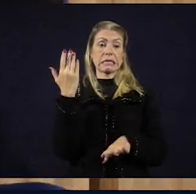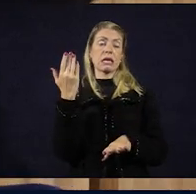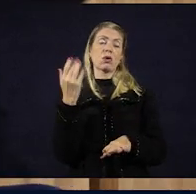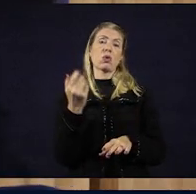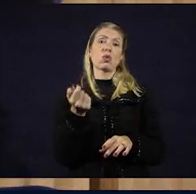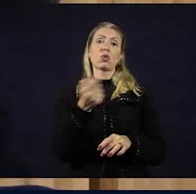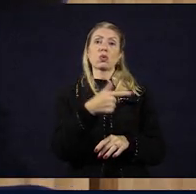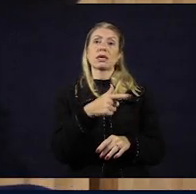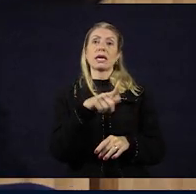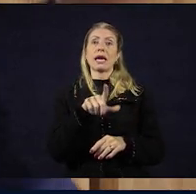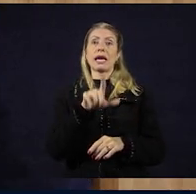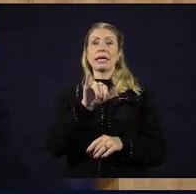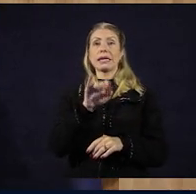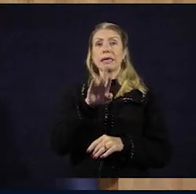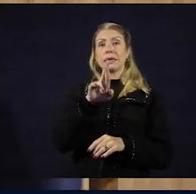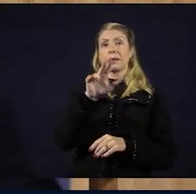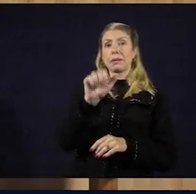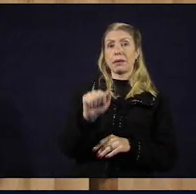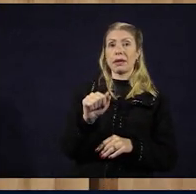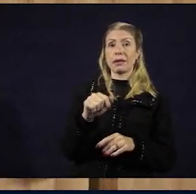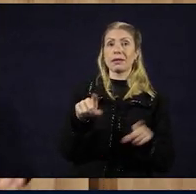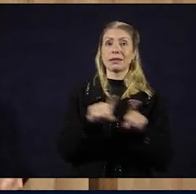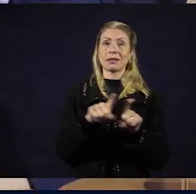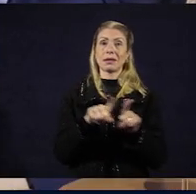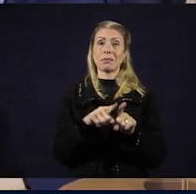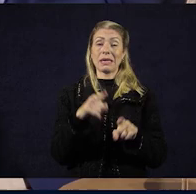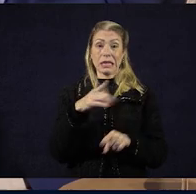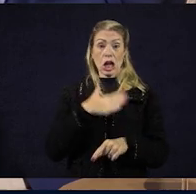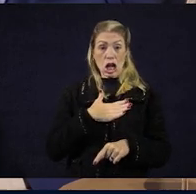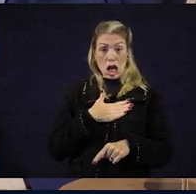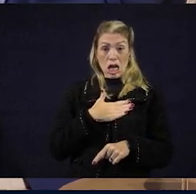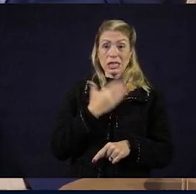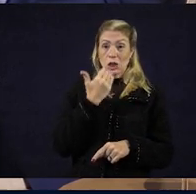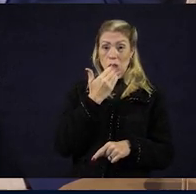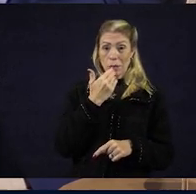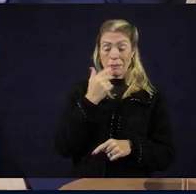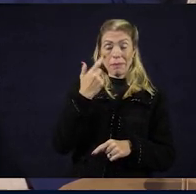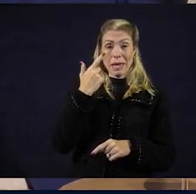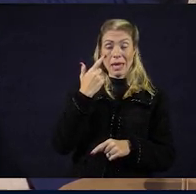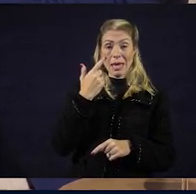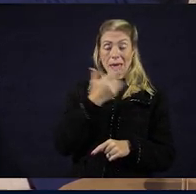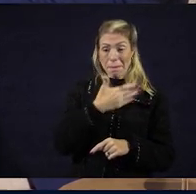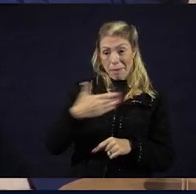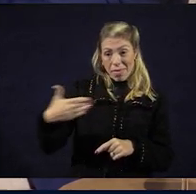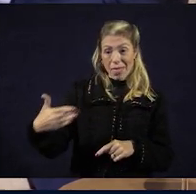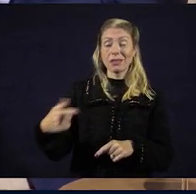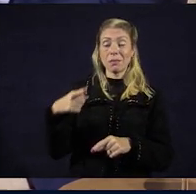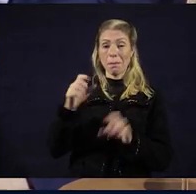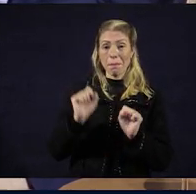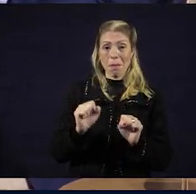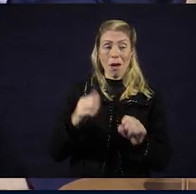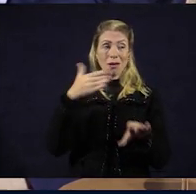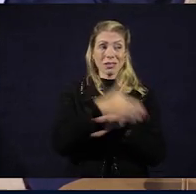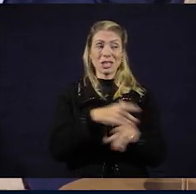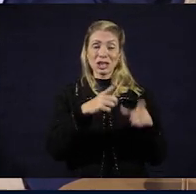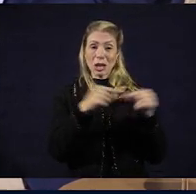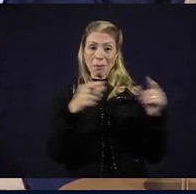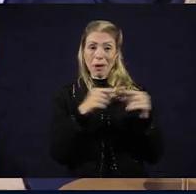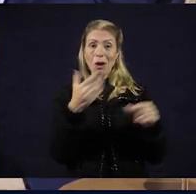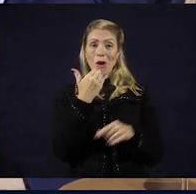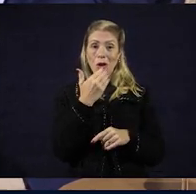por exemplo para quem gosta de sushi tá na hora de ir para o Japão que nós aqui em Reais tá barato os Estados Unidos ainda tem que tirar uma diferença